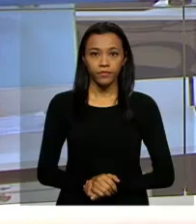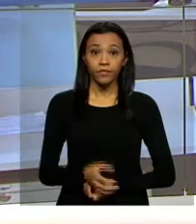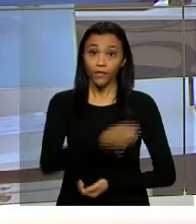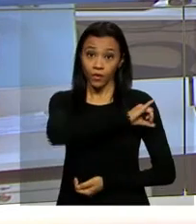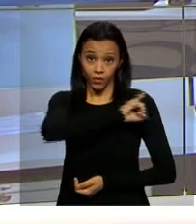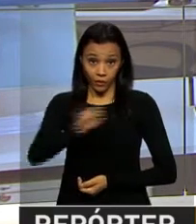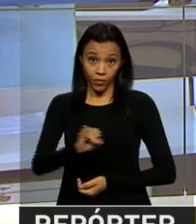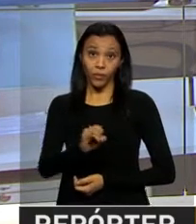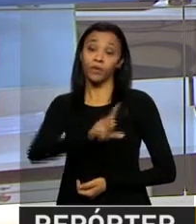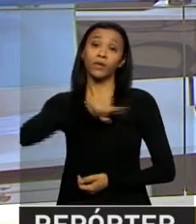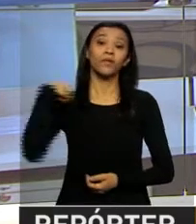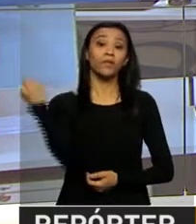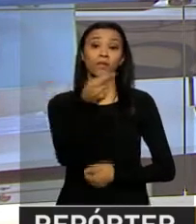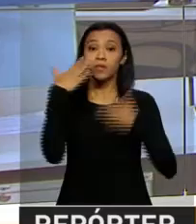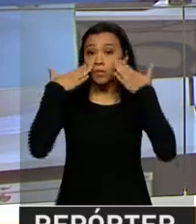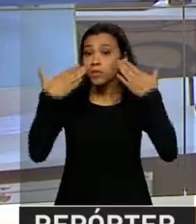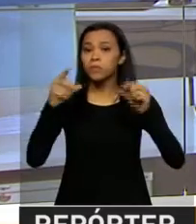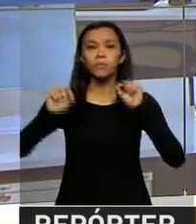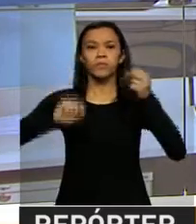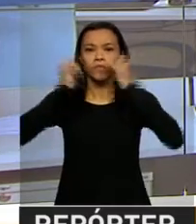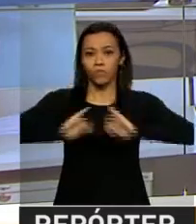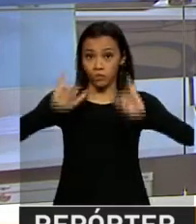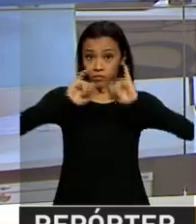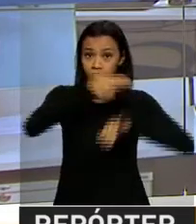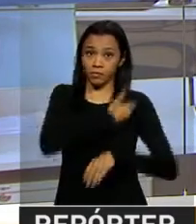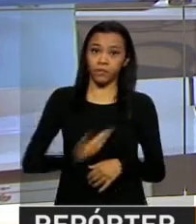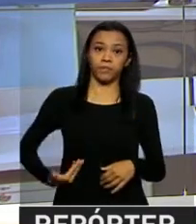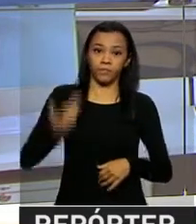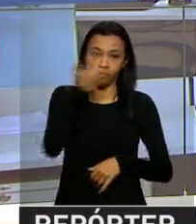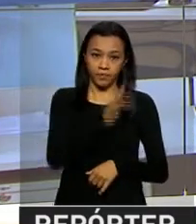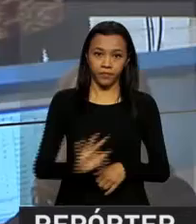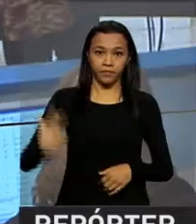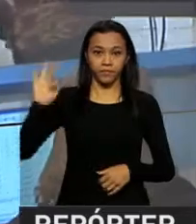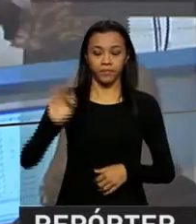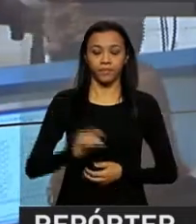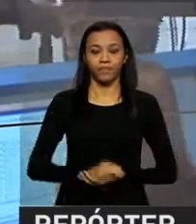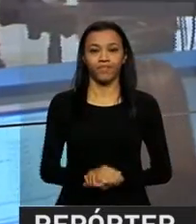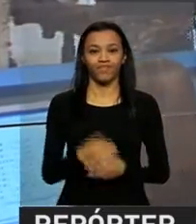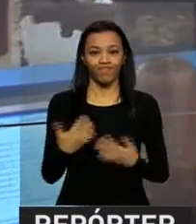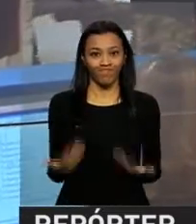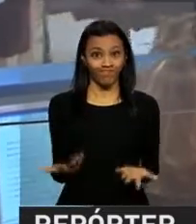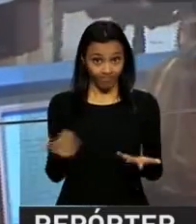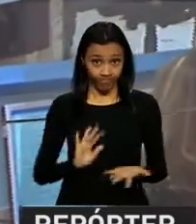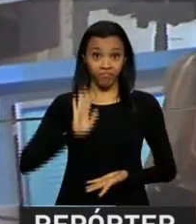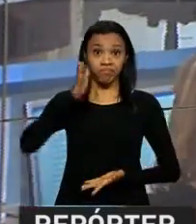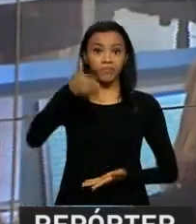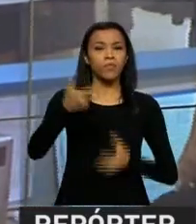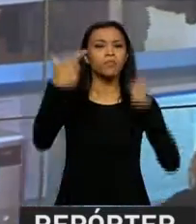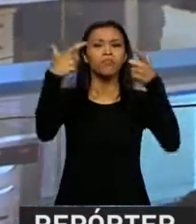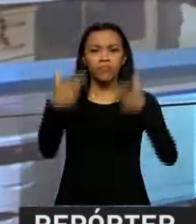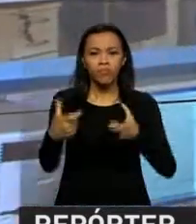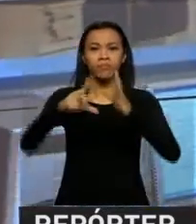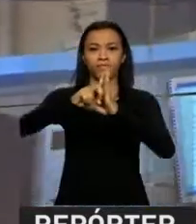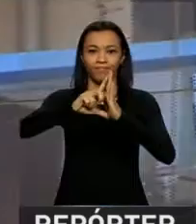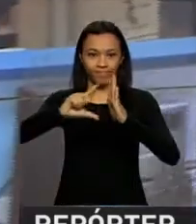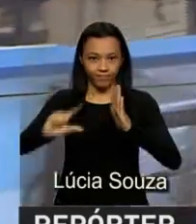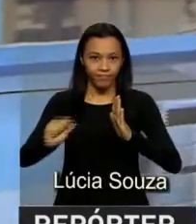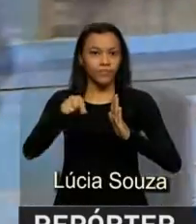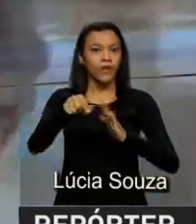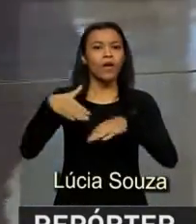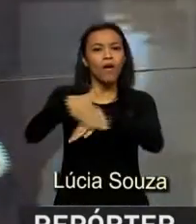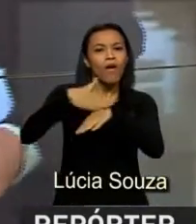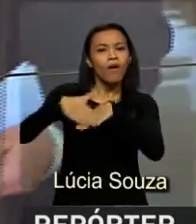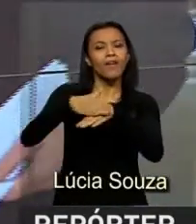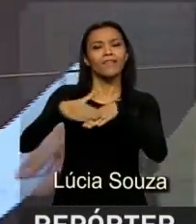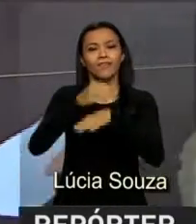Olá, o repórter NBR está de volta com as notícias do governo federal. Nós vamos direto ao Palácio do Planalto conversar